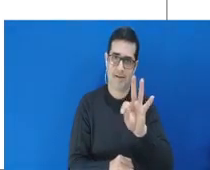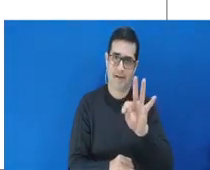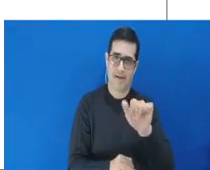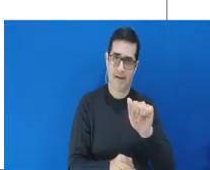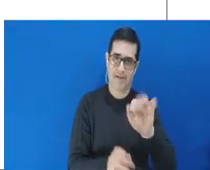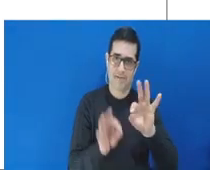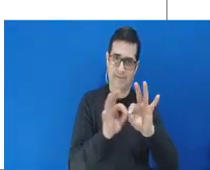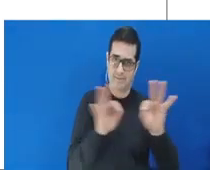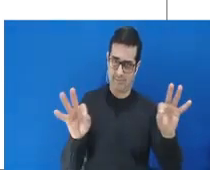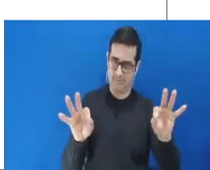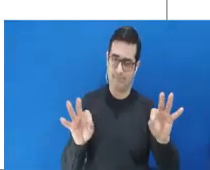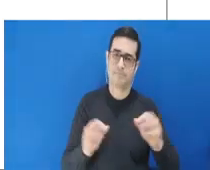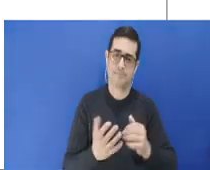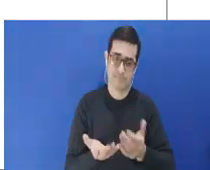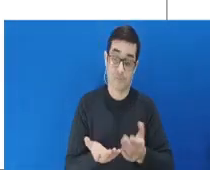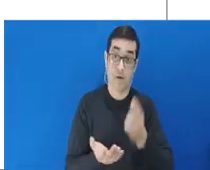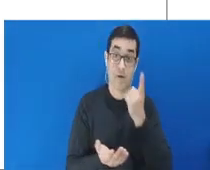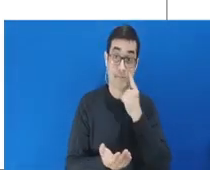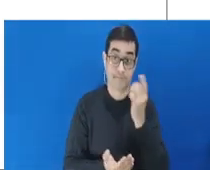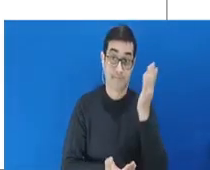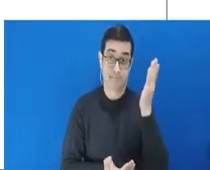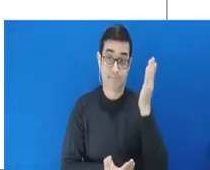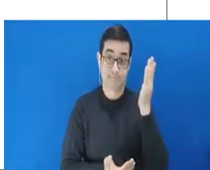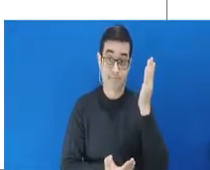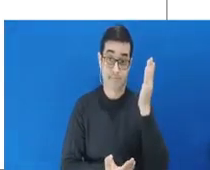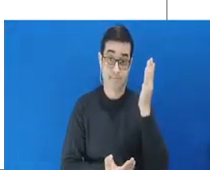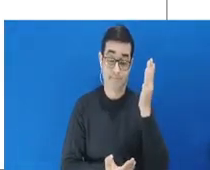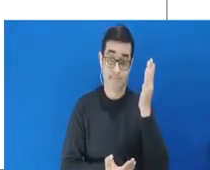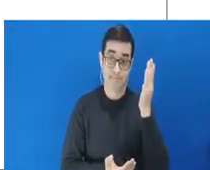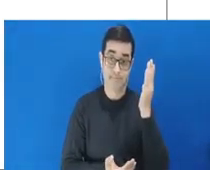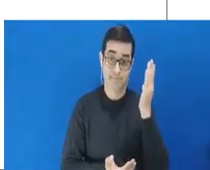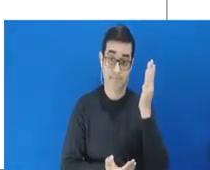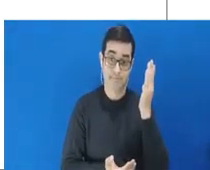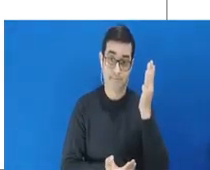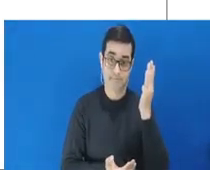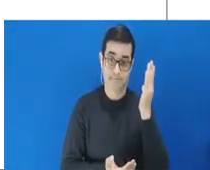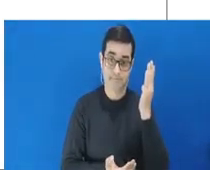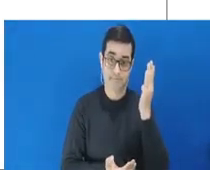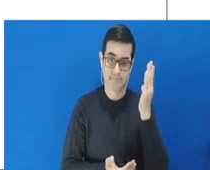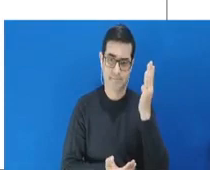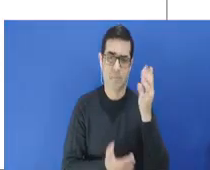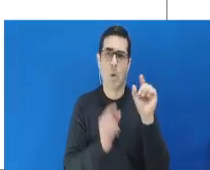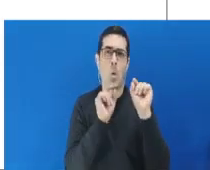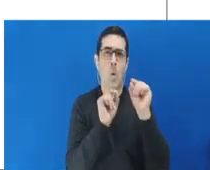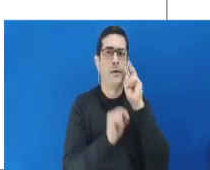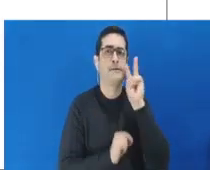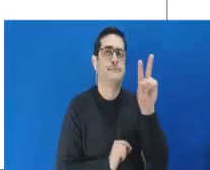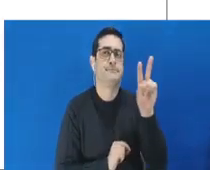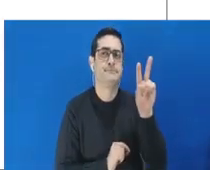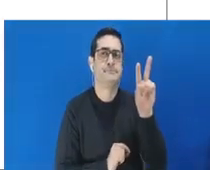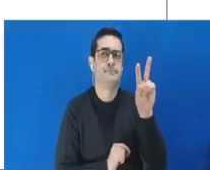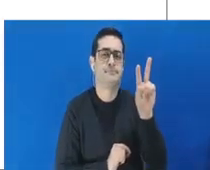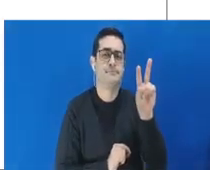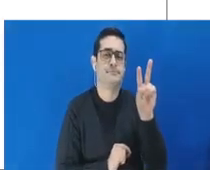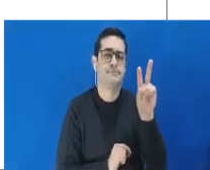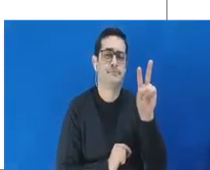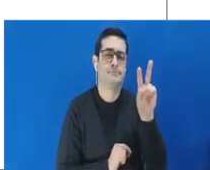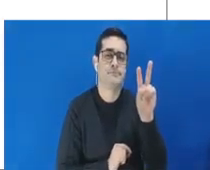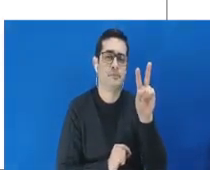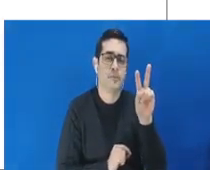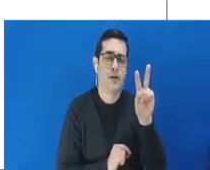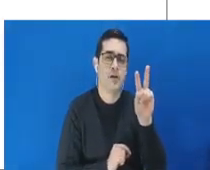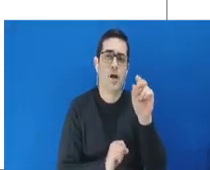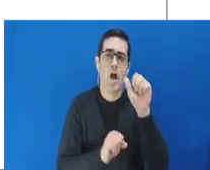vou chegar numa equação da reta aqui, ó. O que a gente observa? Que mesmo eu mudando o metal,